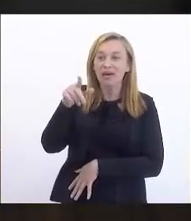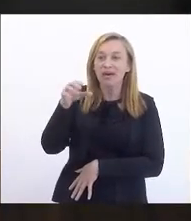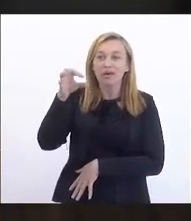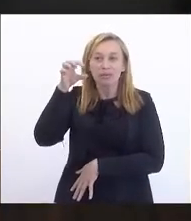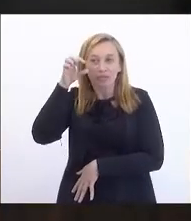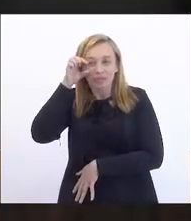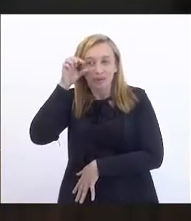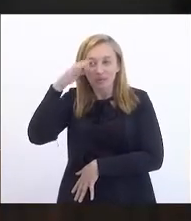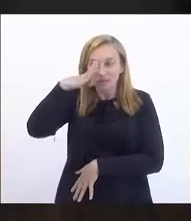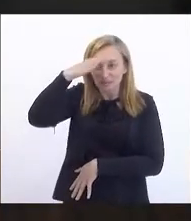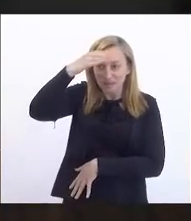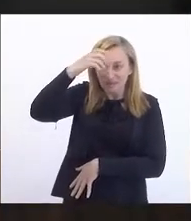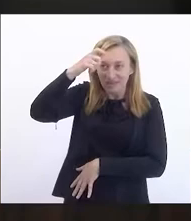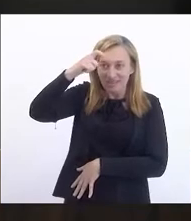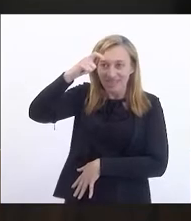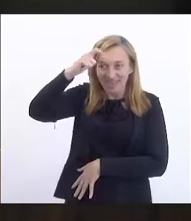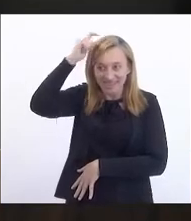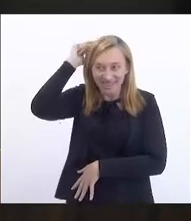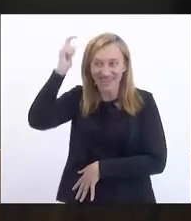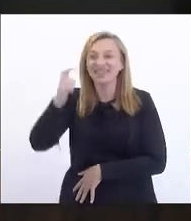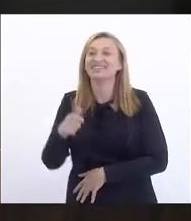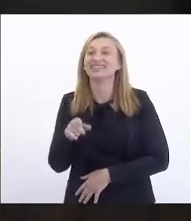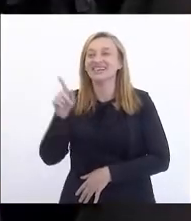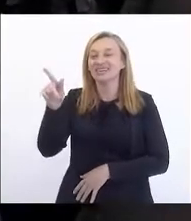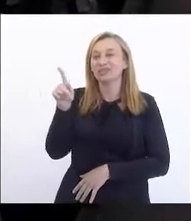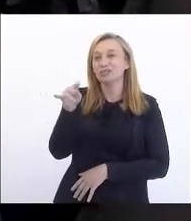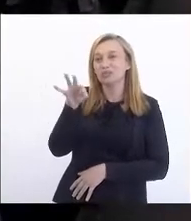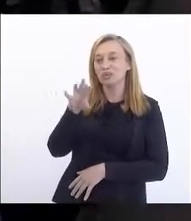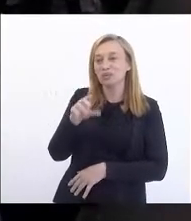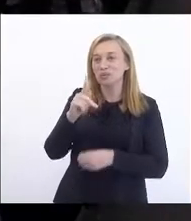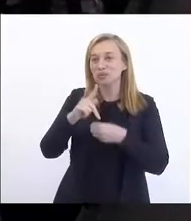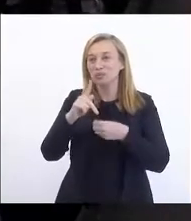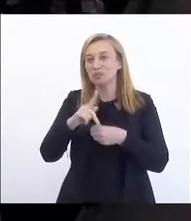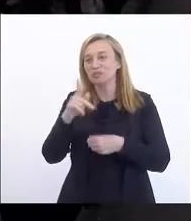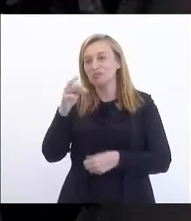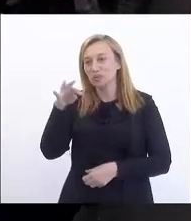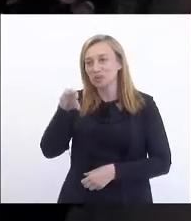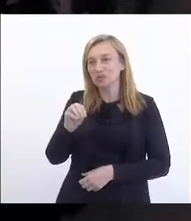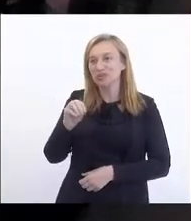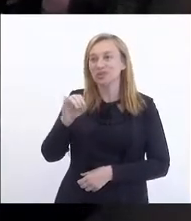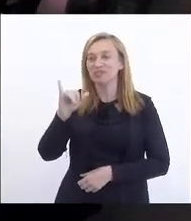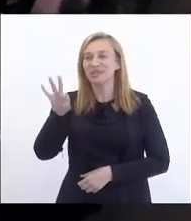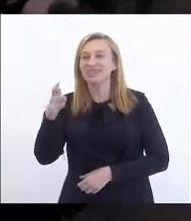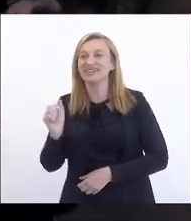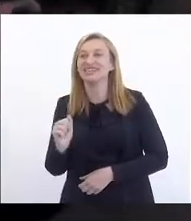ele quer o posto Ipiranga. Deputado Luiz Paulo com a palavra. Senhor presidente.